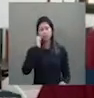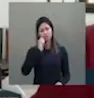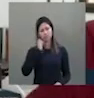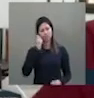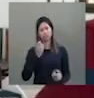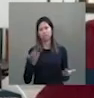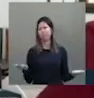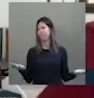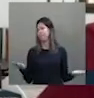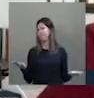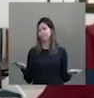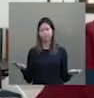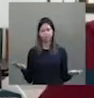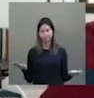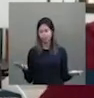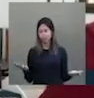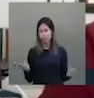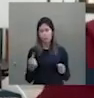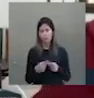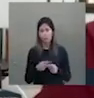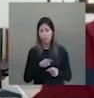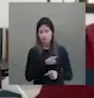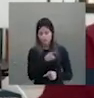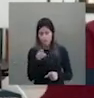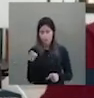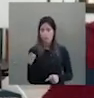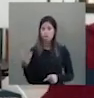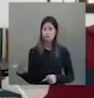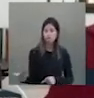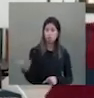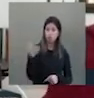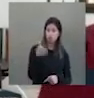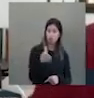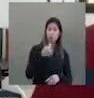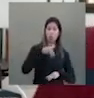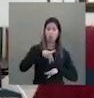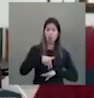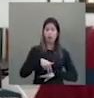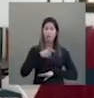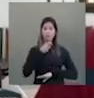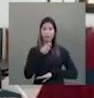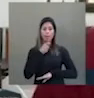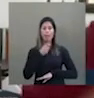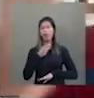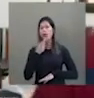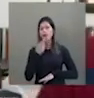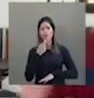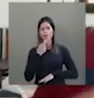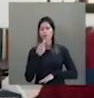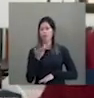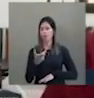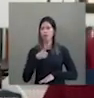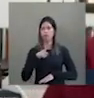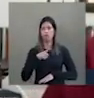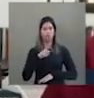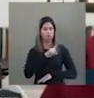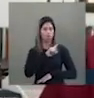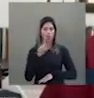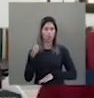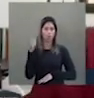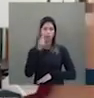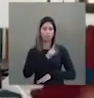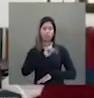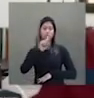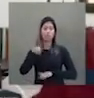Não, eles foram lá depor sobre coisas que outros depuseram e disseram que estavam acontecendo. E não conseguiram negar a maior parte das coisas,